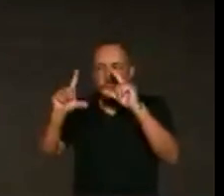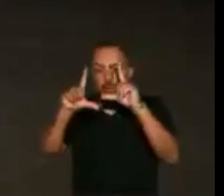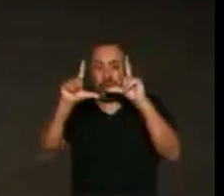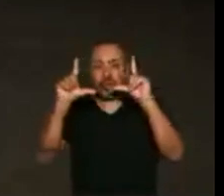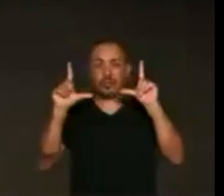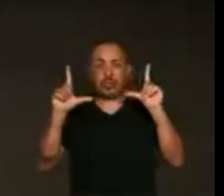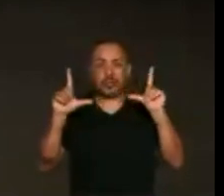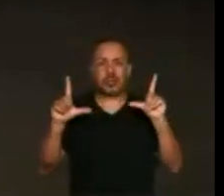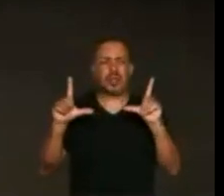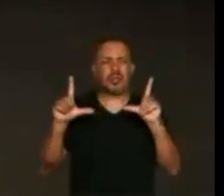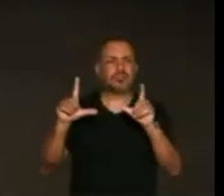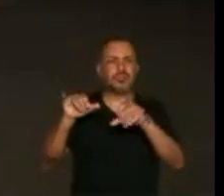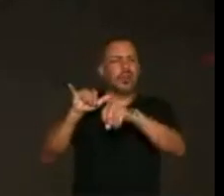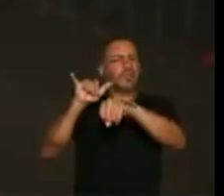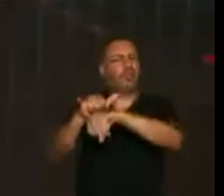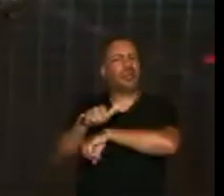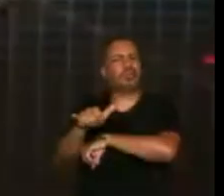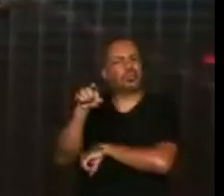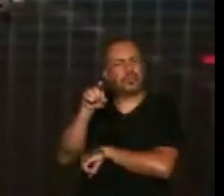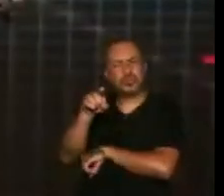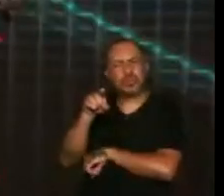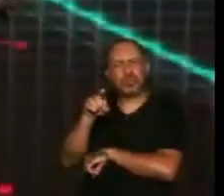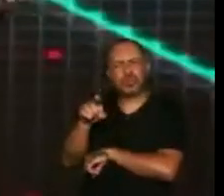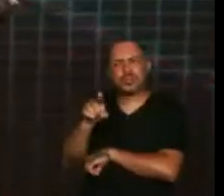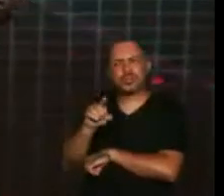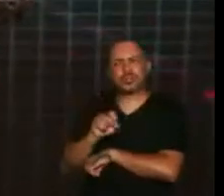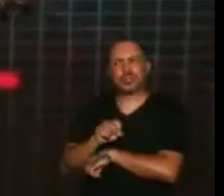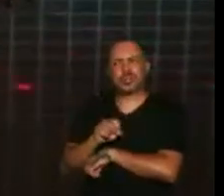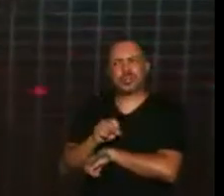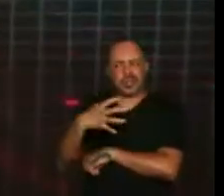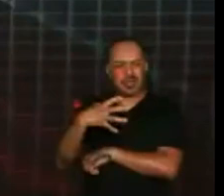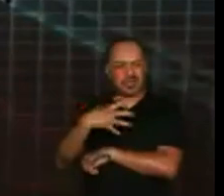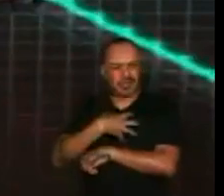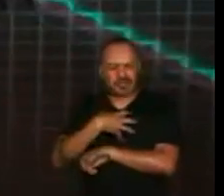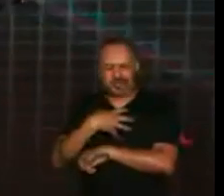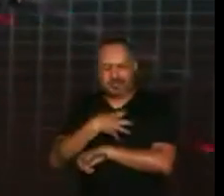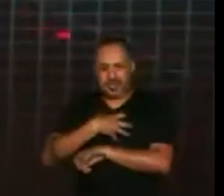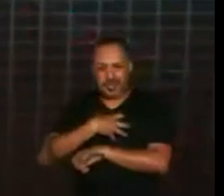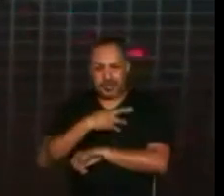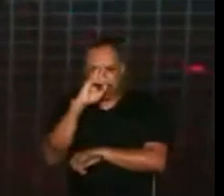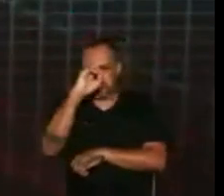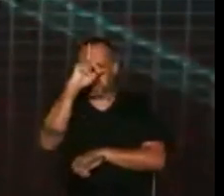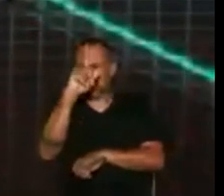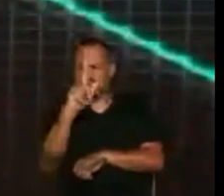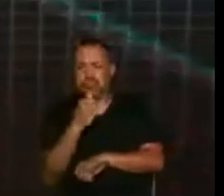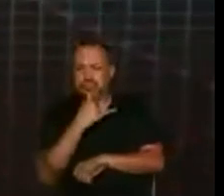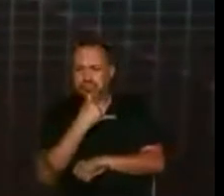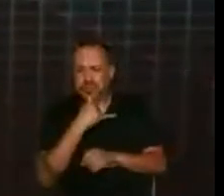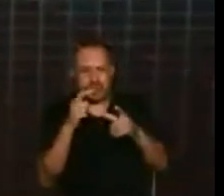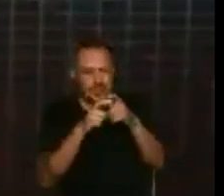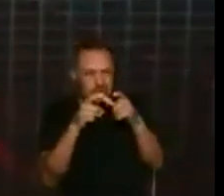Acordar sem você é meu estado mais estranho, é uma tristeza sem